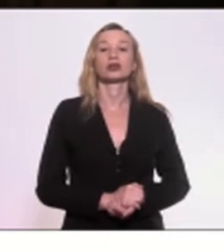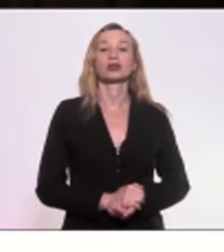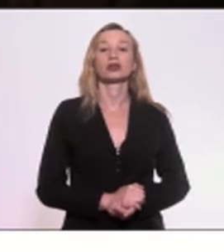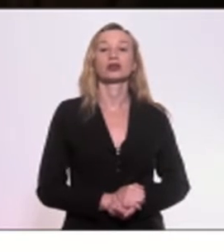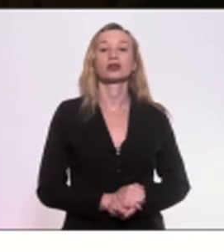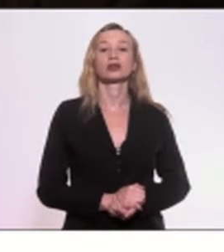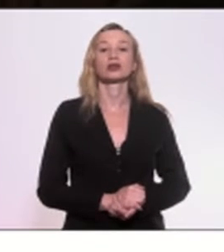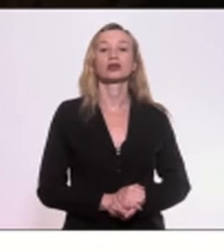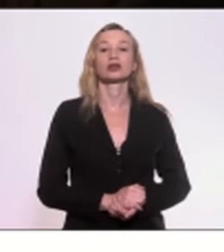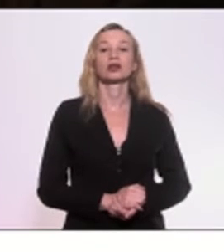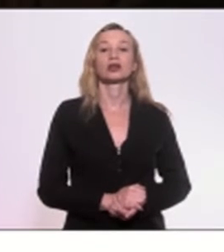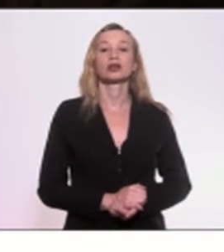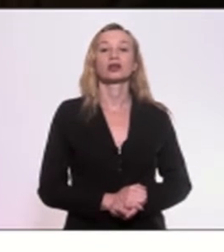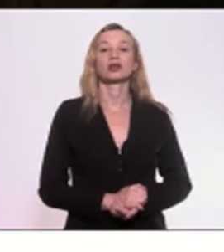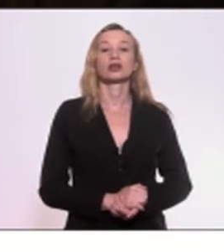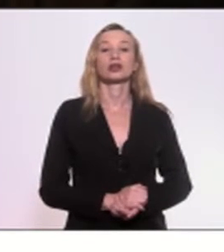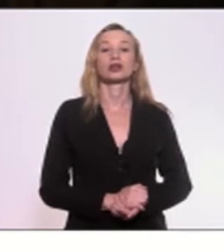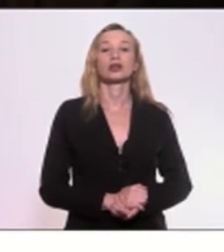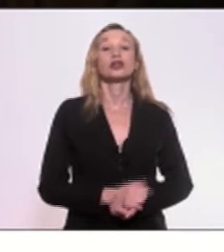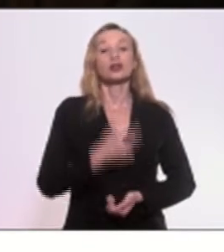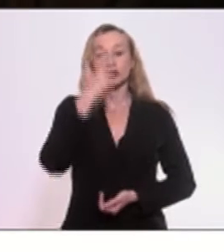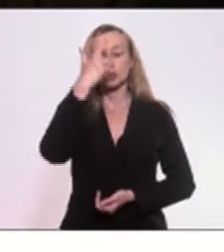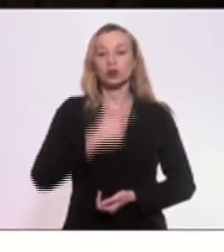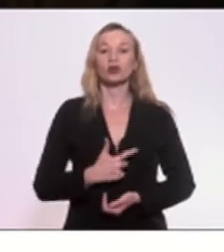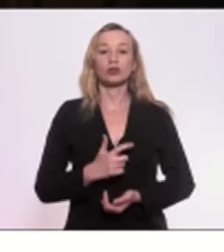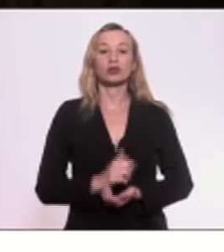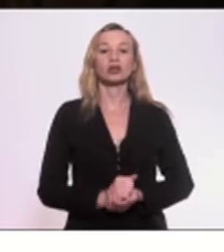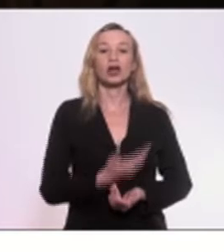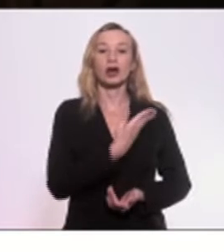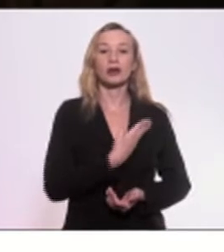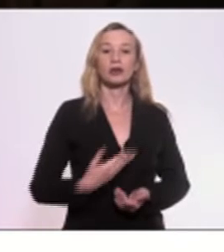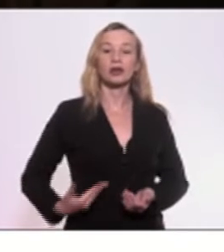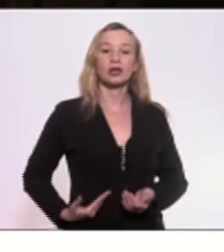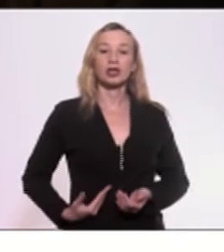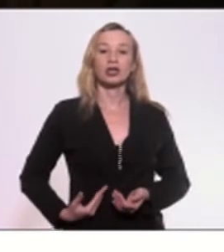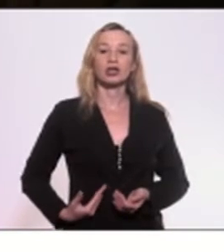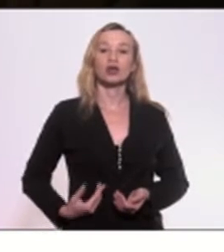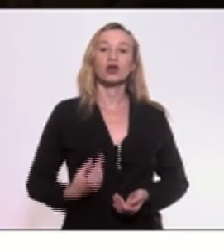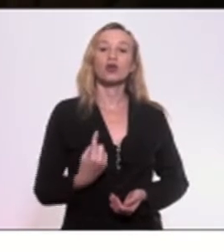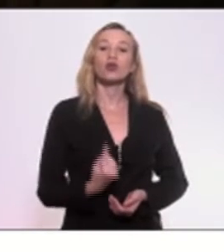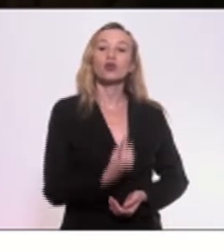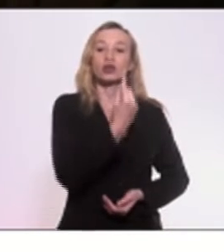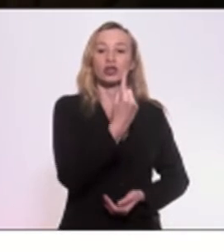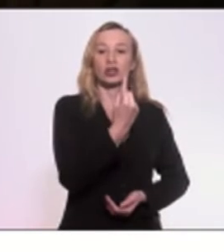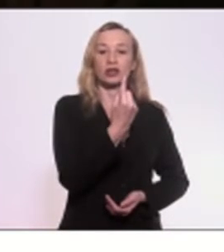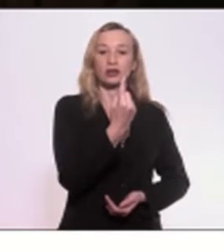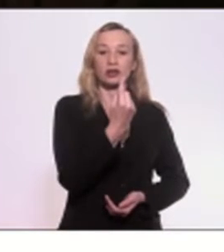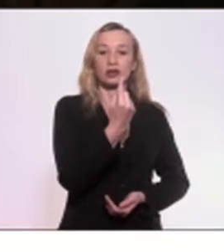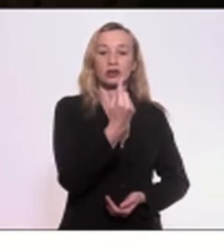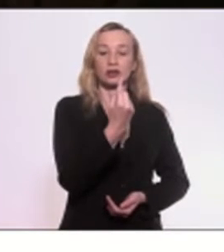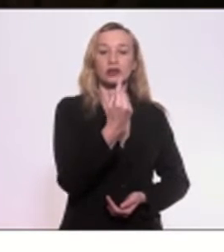somos, de fato, a República Unitária do Brasil.